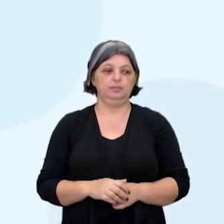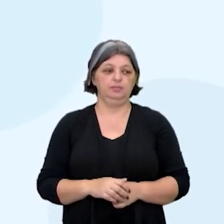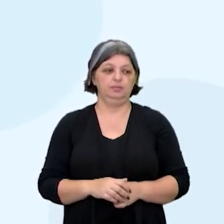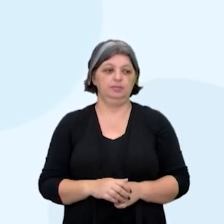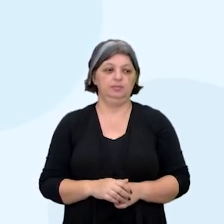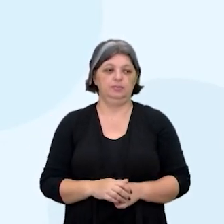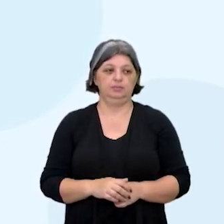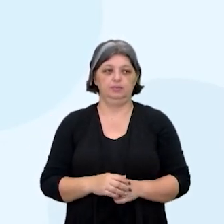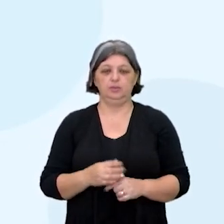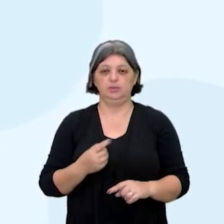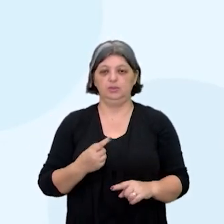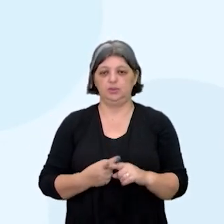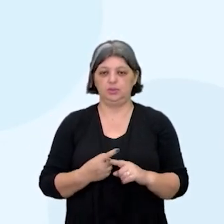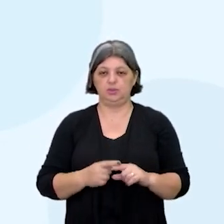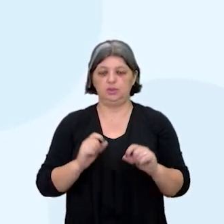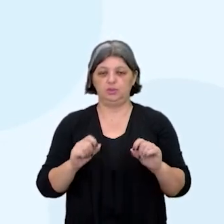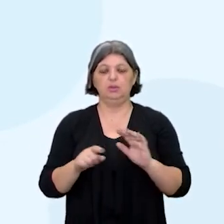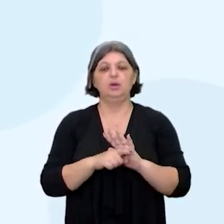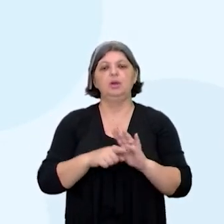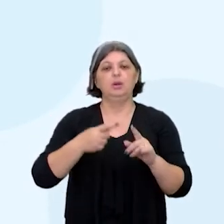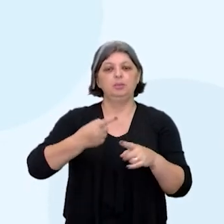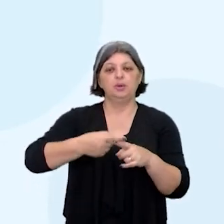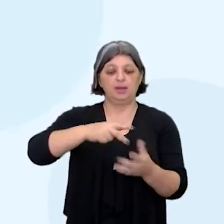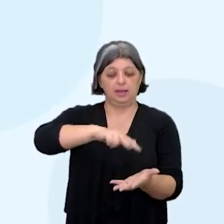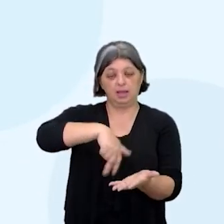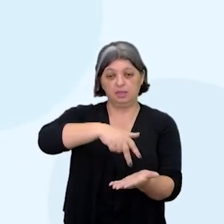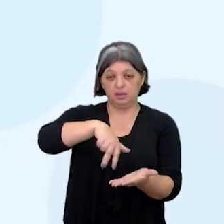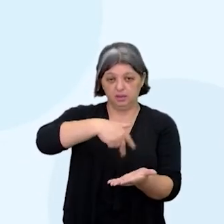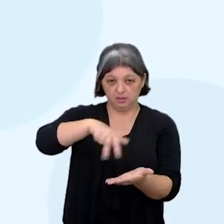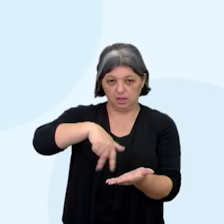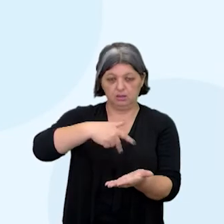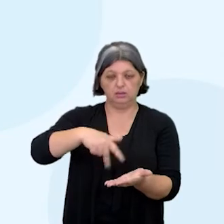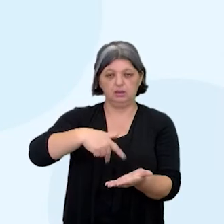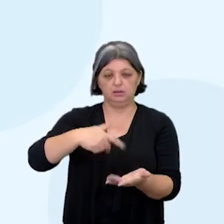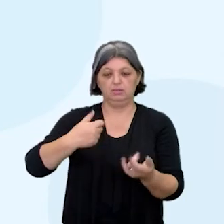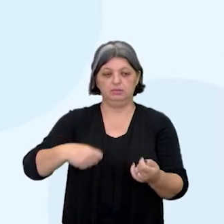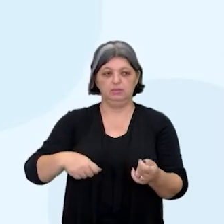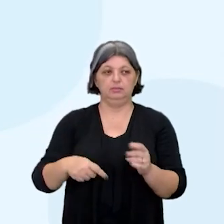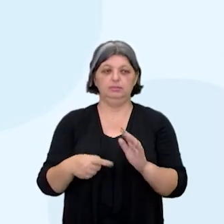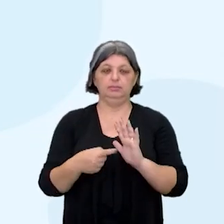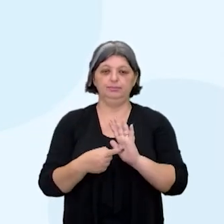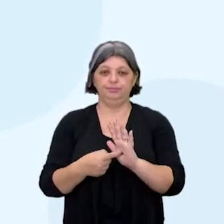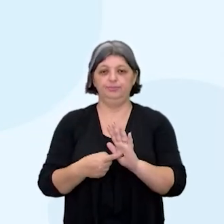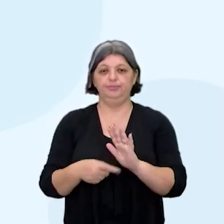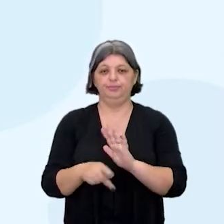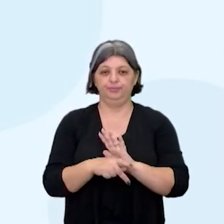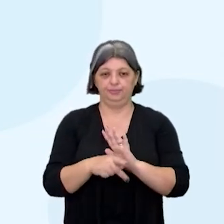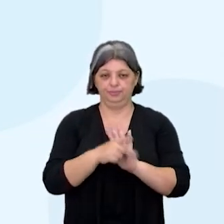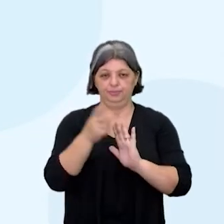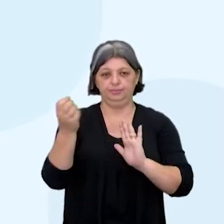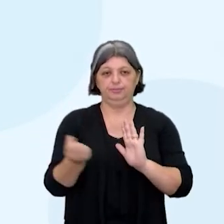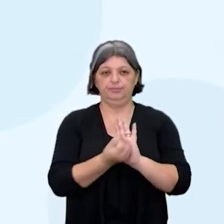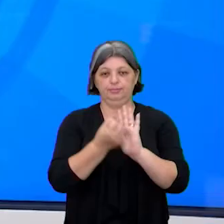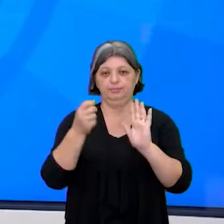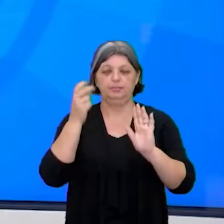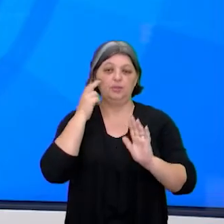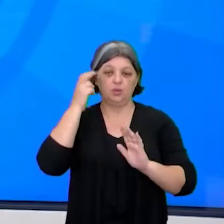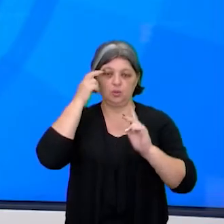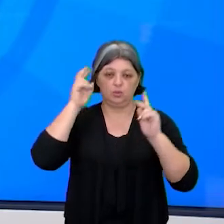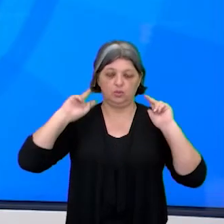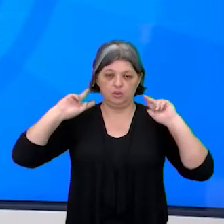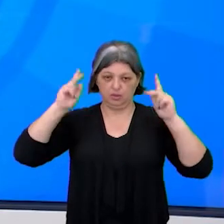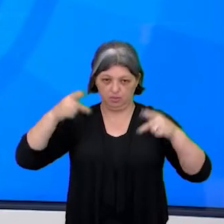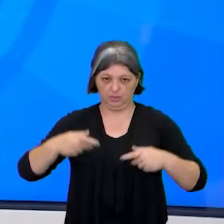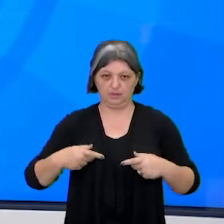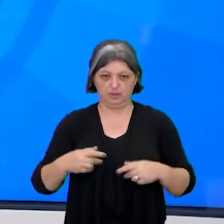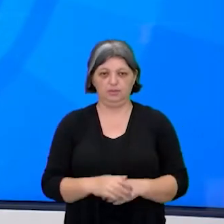dança? Por que a dança ou por que a dança pode ser reconhecida como um patrimônio cultural da humanidade? Agora eu vou voltar um pouquinho aqui